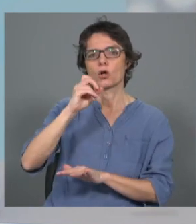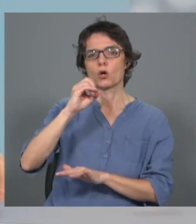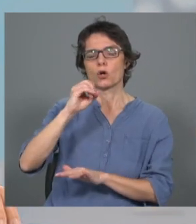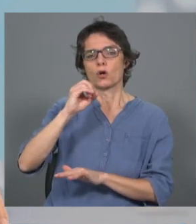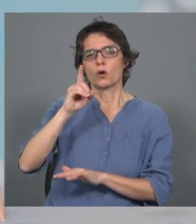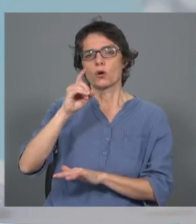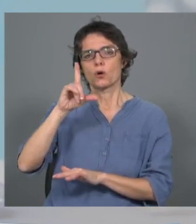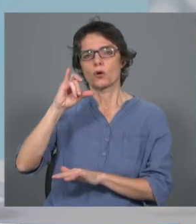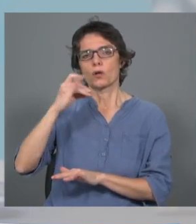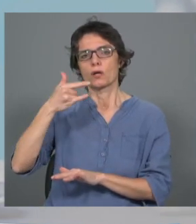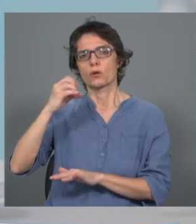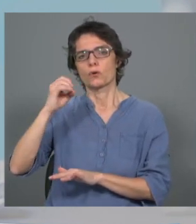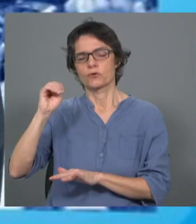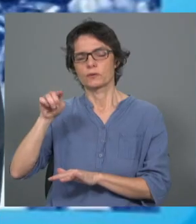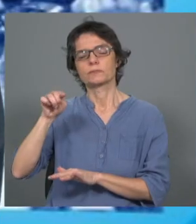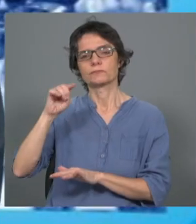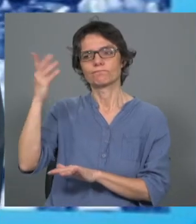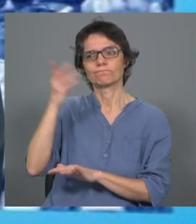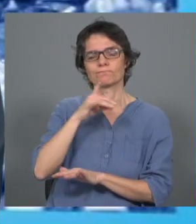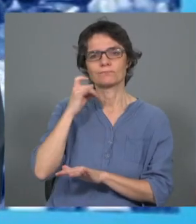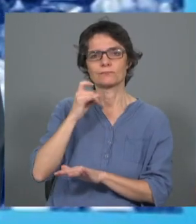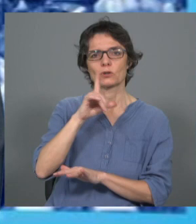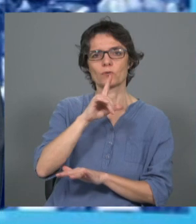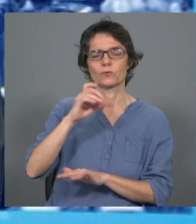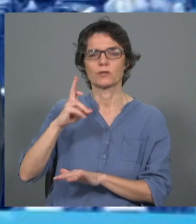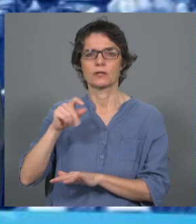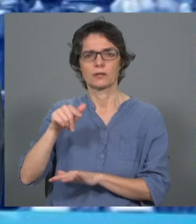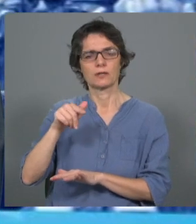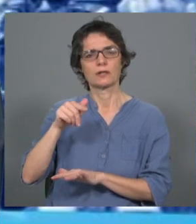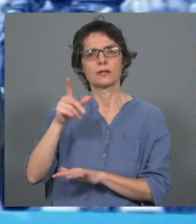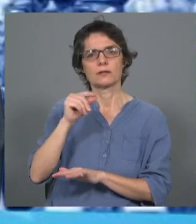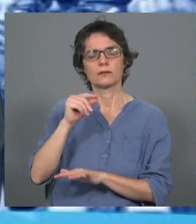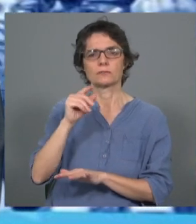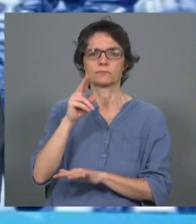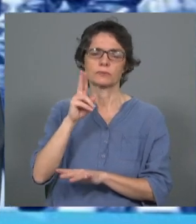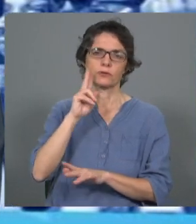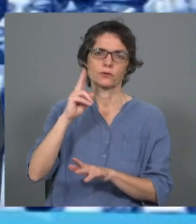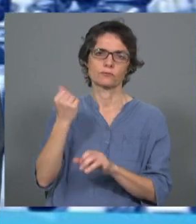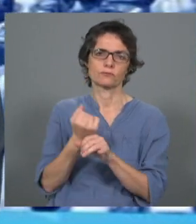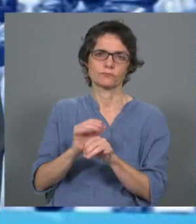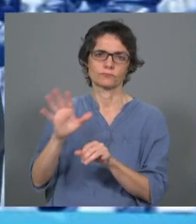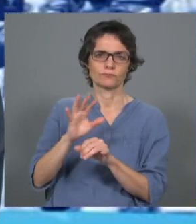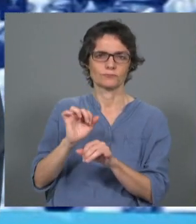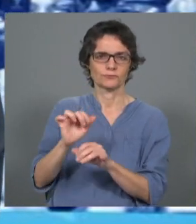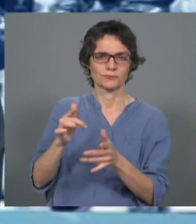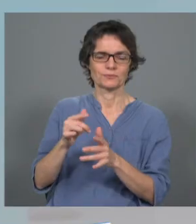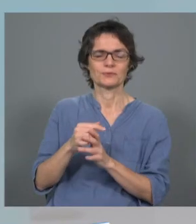Luís Leal, é também o diretor do Serviço Nacional de Acólitos. Boa tarde, obrigado. Boa tarde. Por estar entre